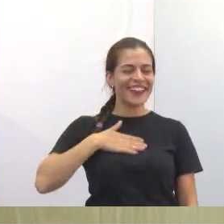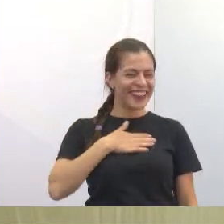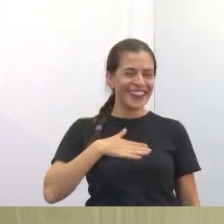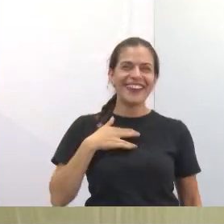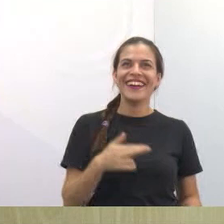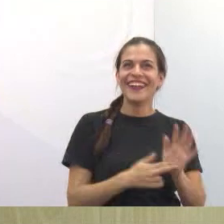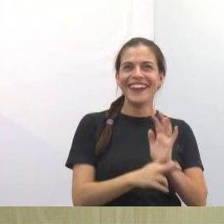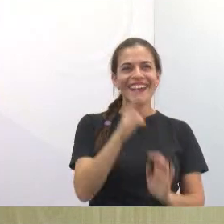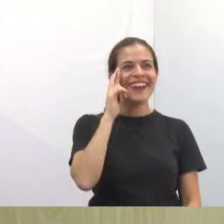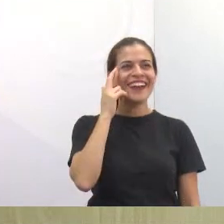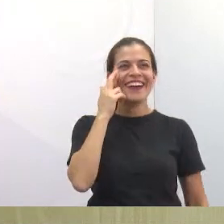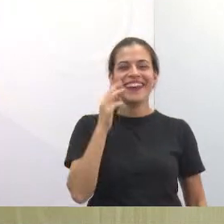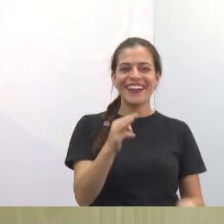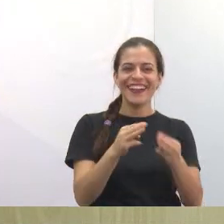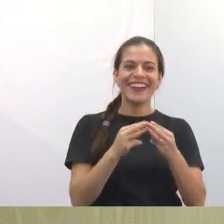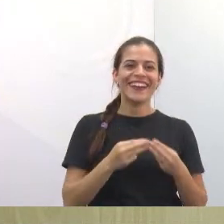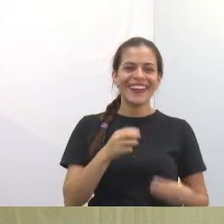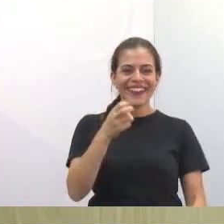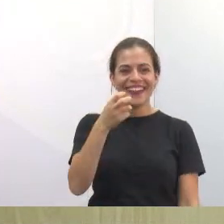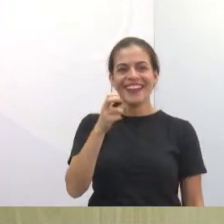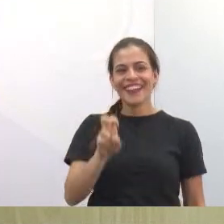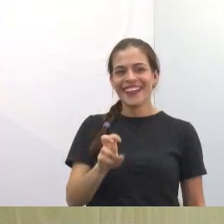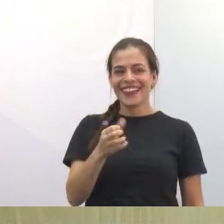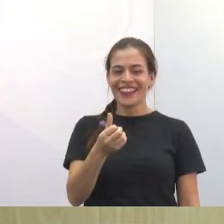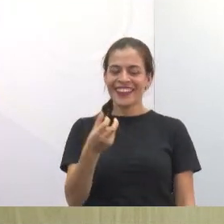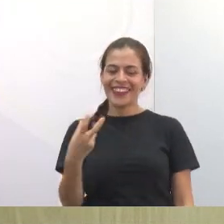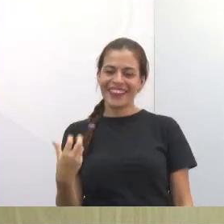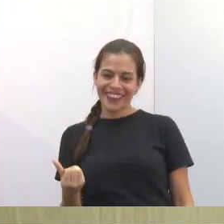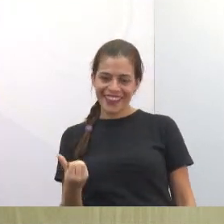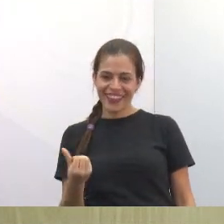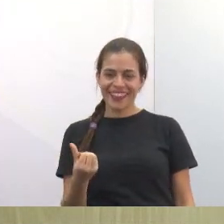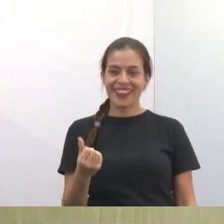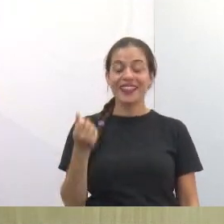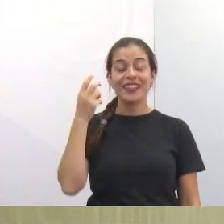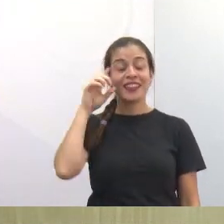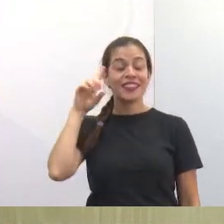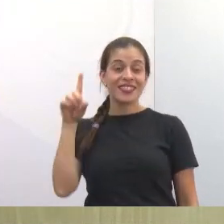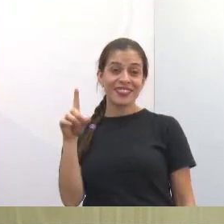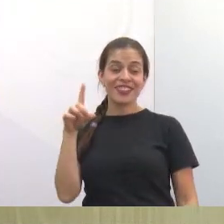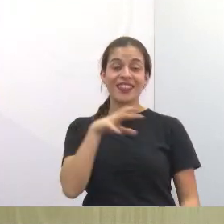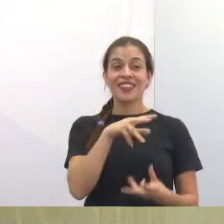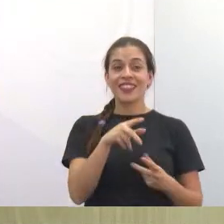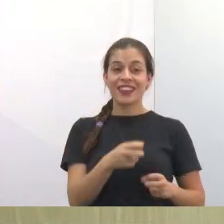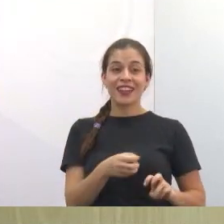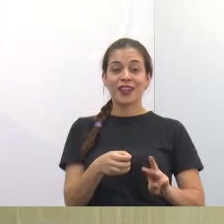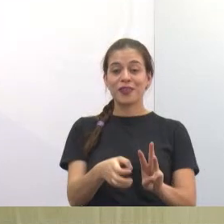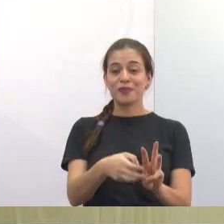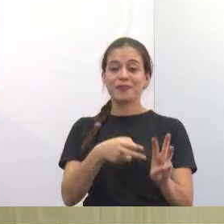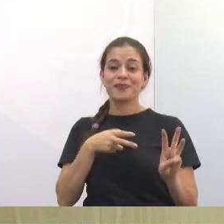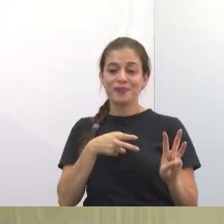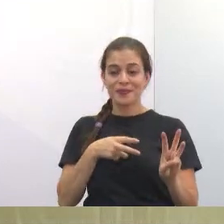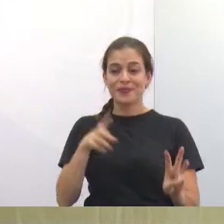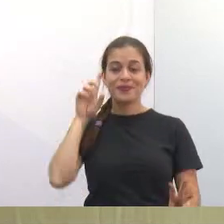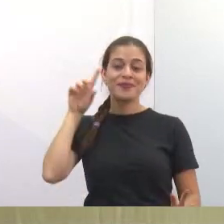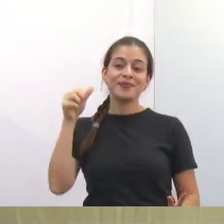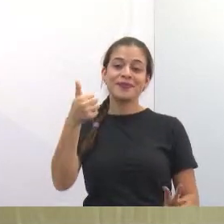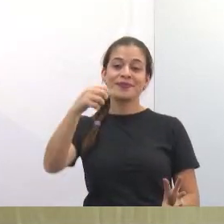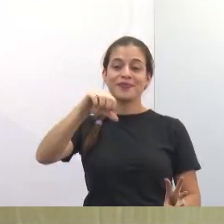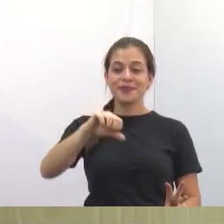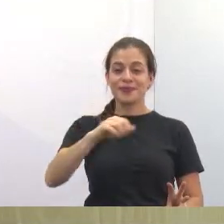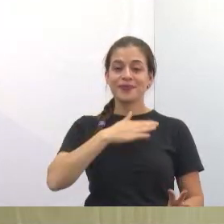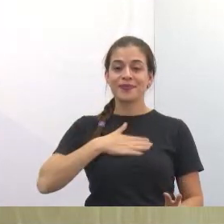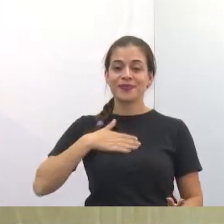Moção 563, moção comemorativa pelo transcurso do Dia Internacional dos Povos Indígenas, celebrado em 9 de agosto. Autoria,